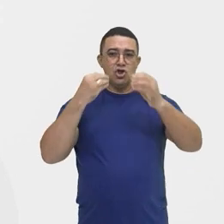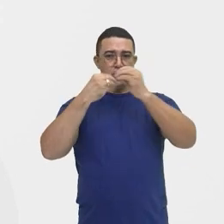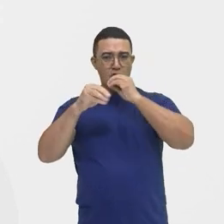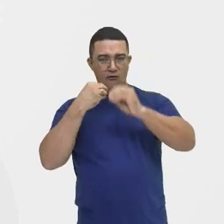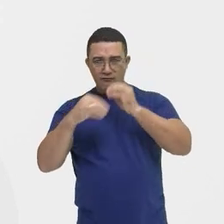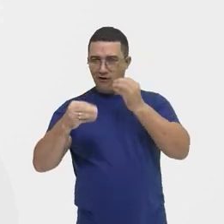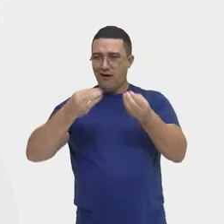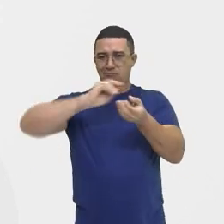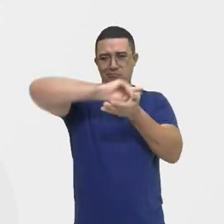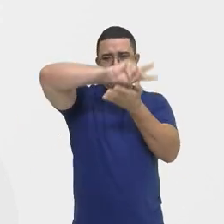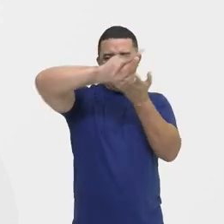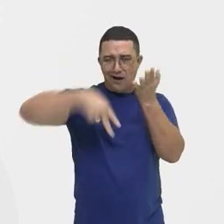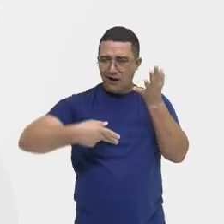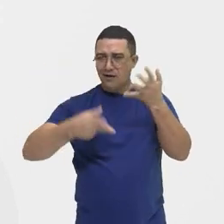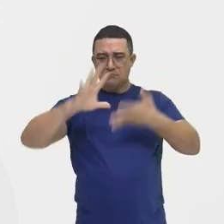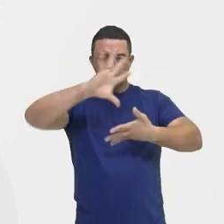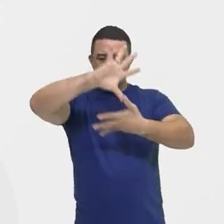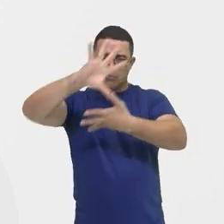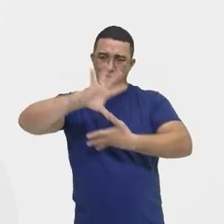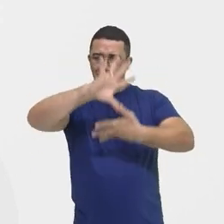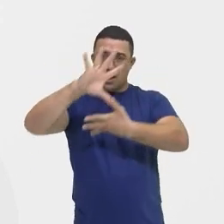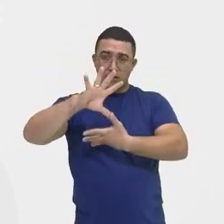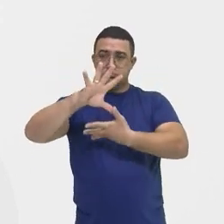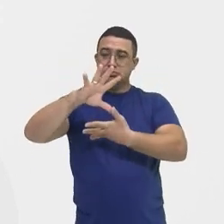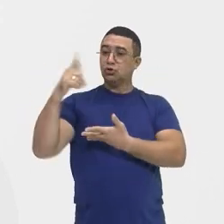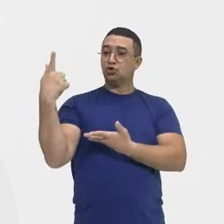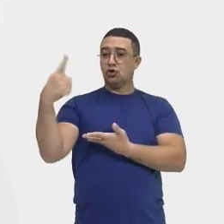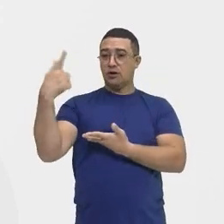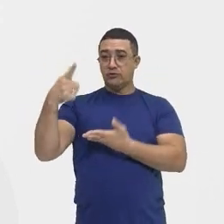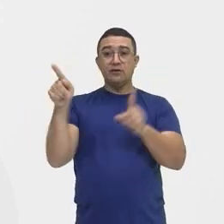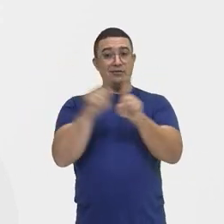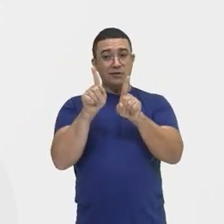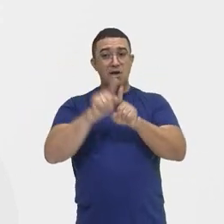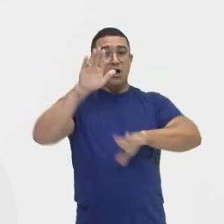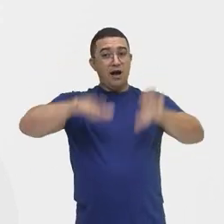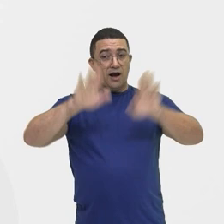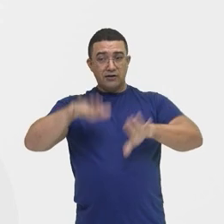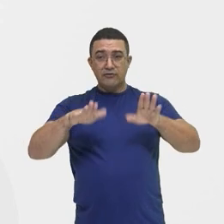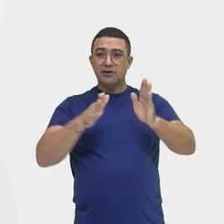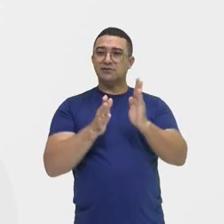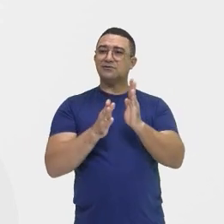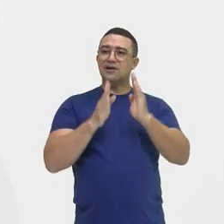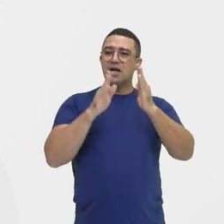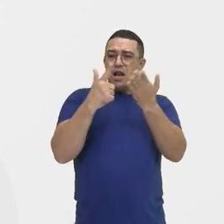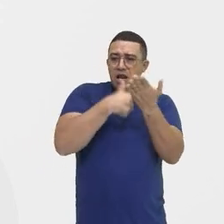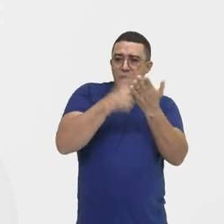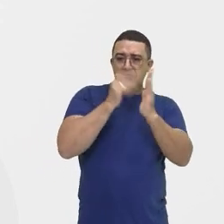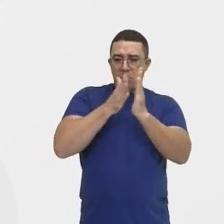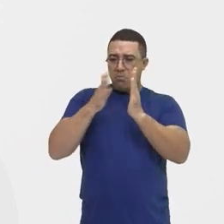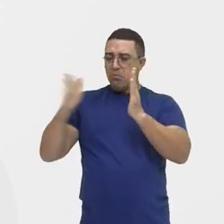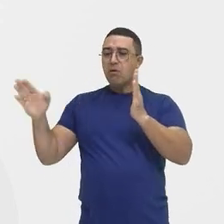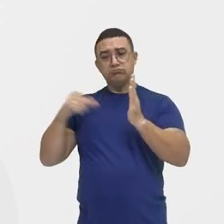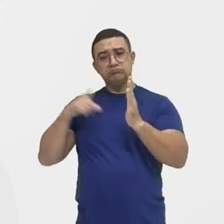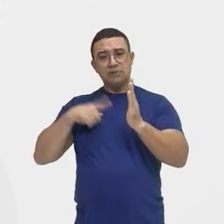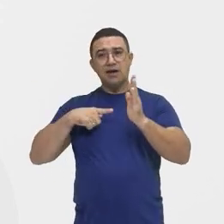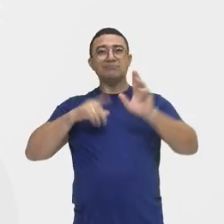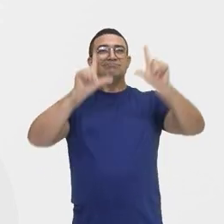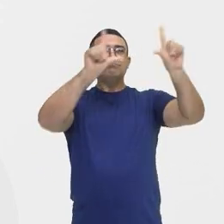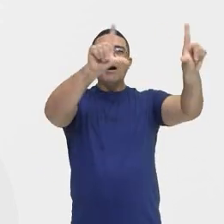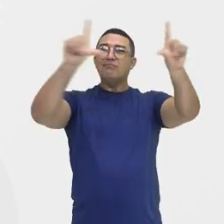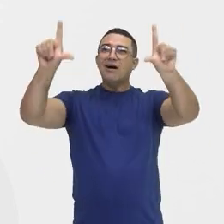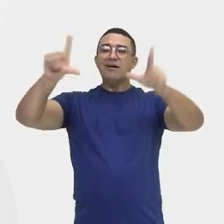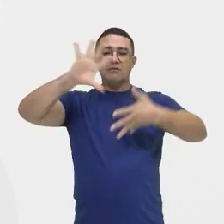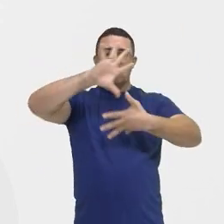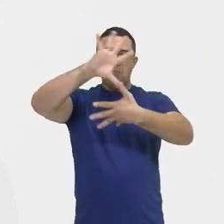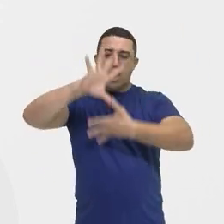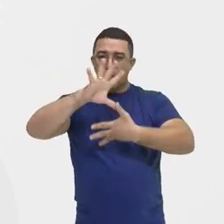nos atlas geográfico, né? Ou aí na escola de vocês, às vezes ali na biblioteca tem um mapa ali na parede ou